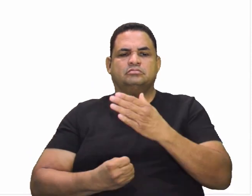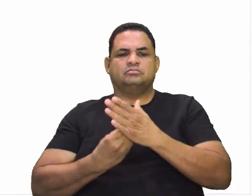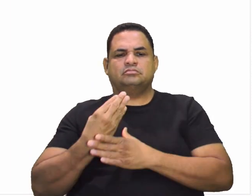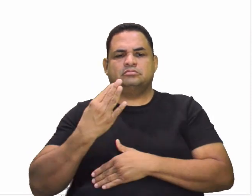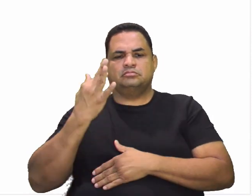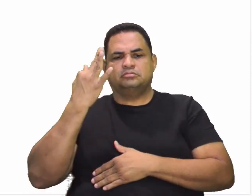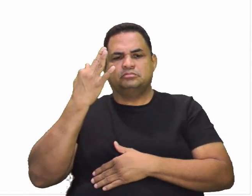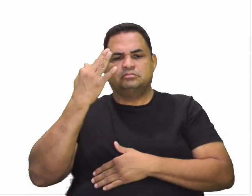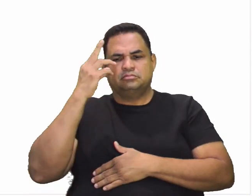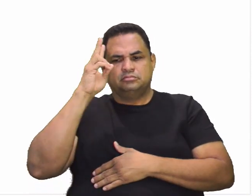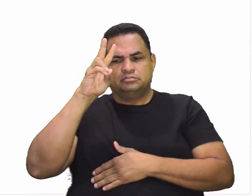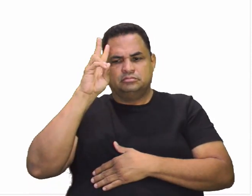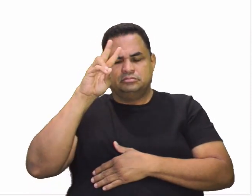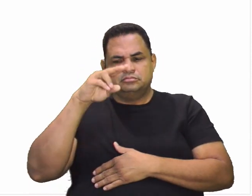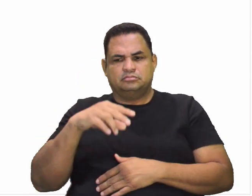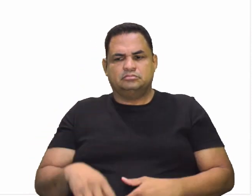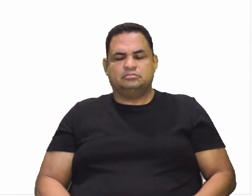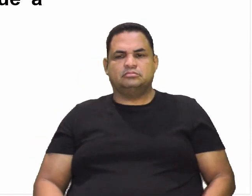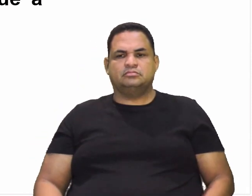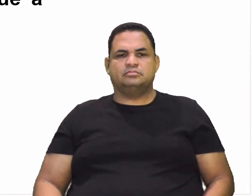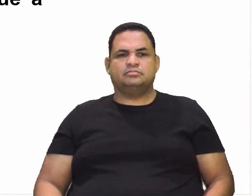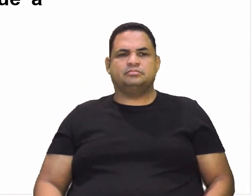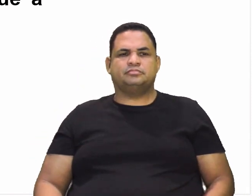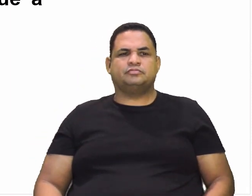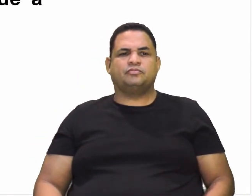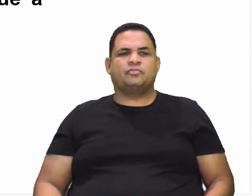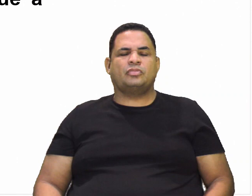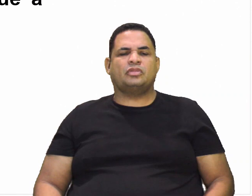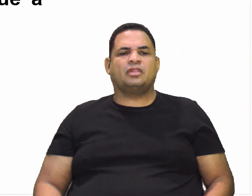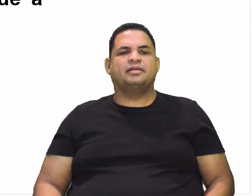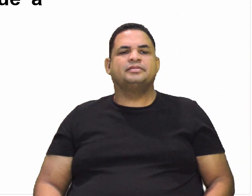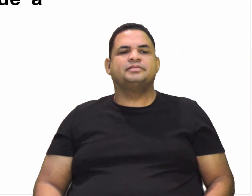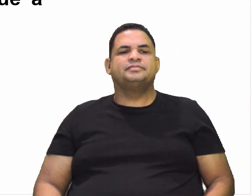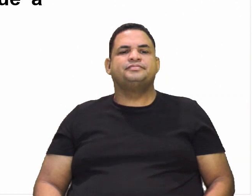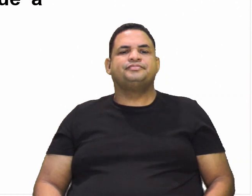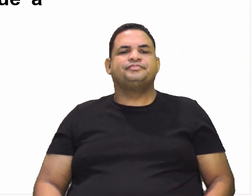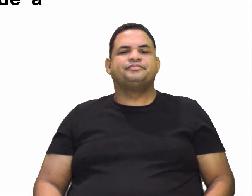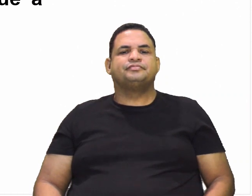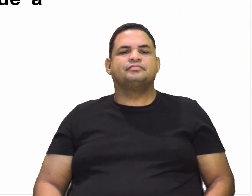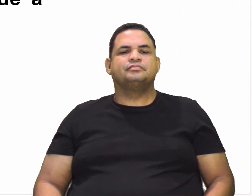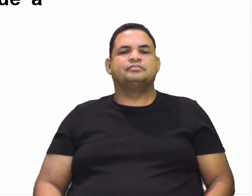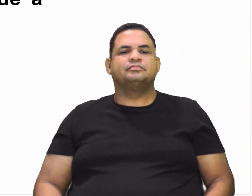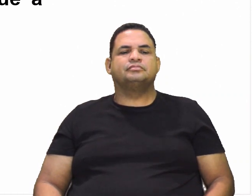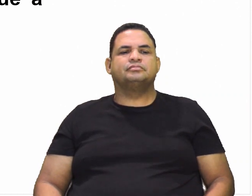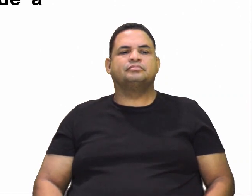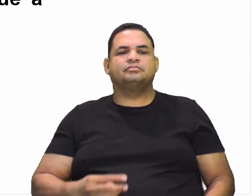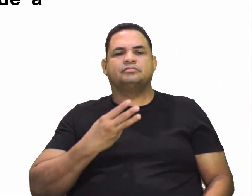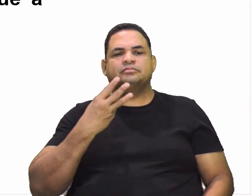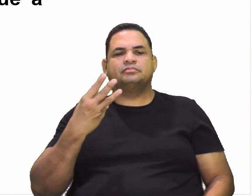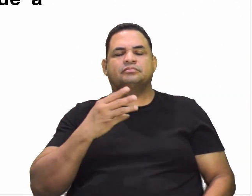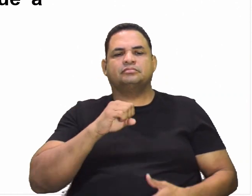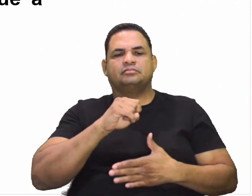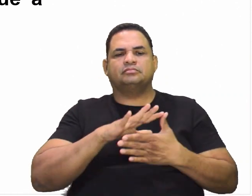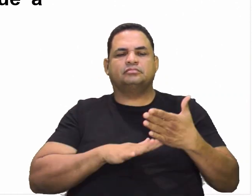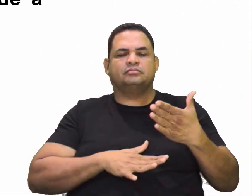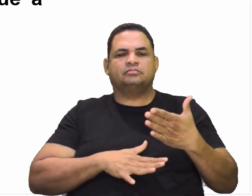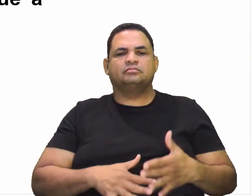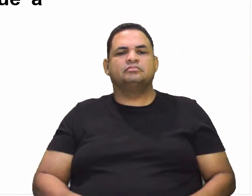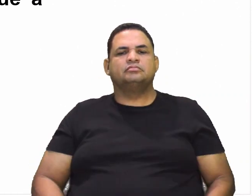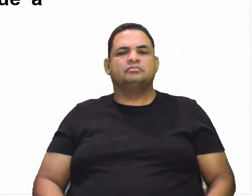fontes históricas. Vamos para a próxima? A próxima terceira nos diz o seguinte.